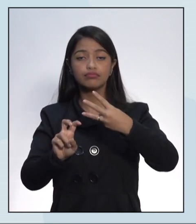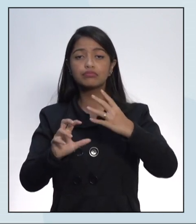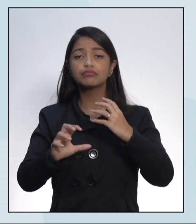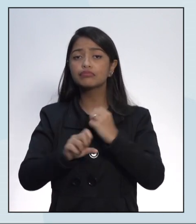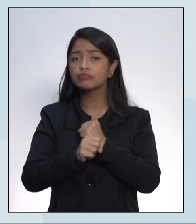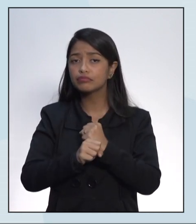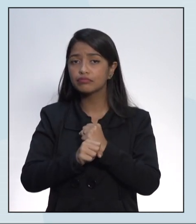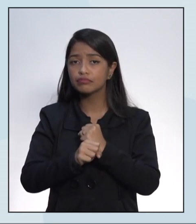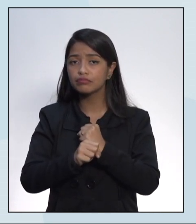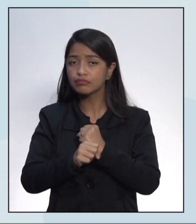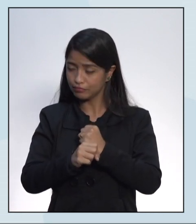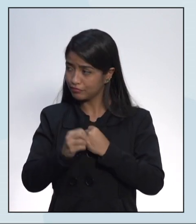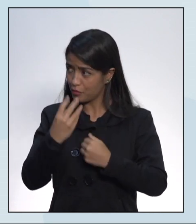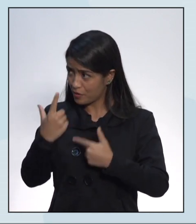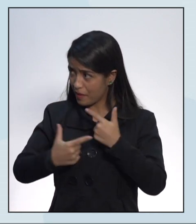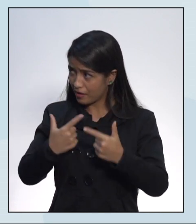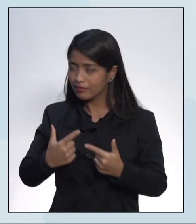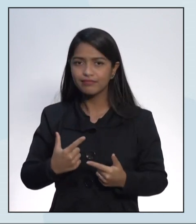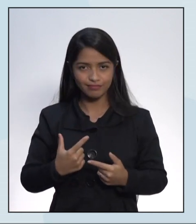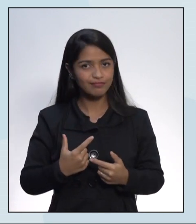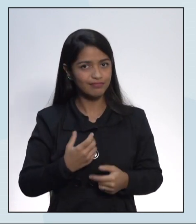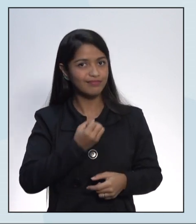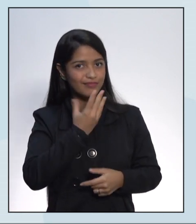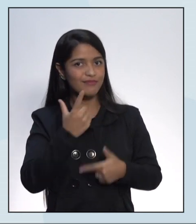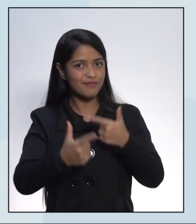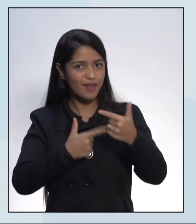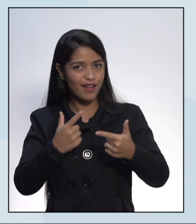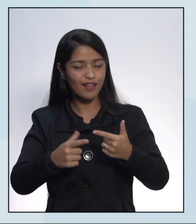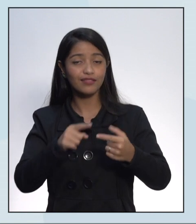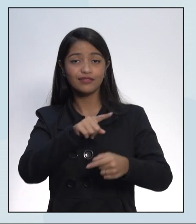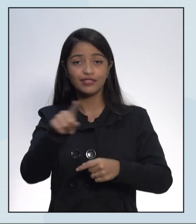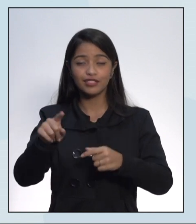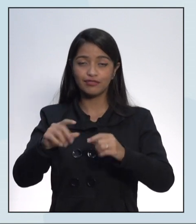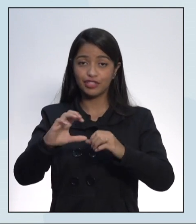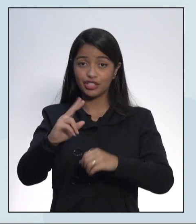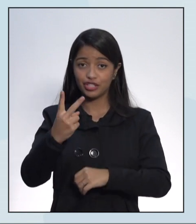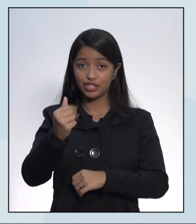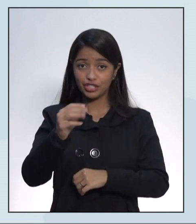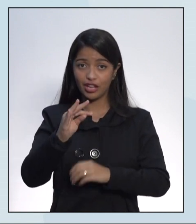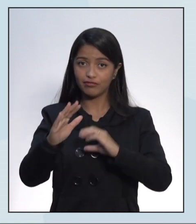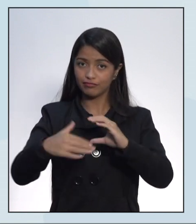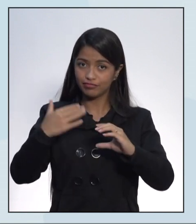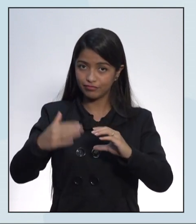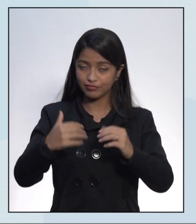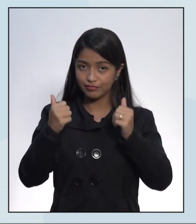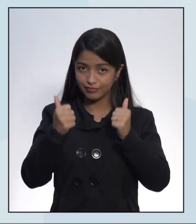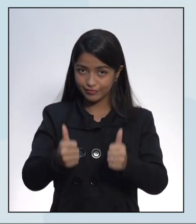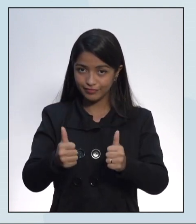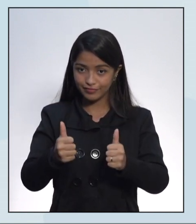Bom trabalho para ele, Jonas? Bom trabalho. Só respondam no chat aí os dois últimos valores, tá bom?